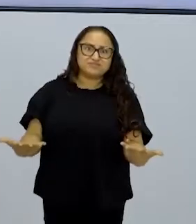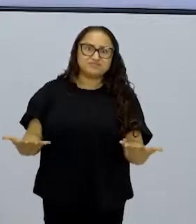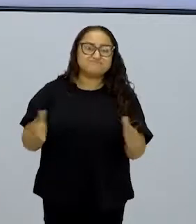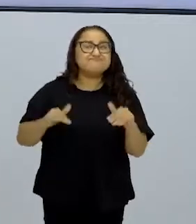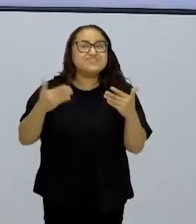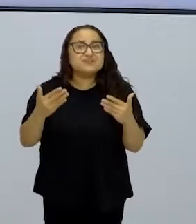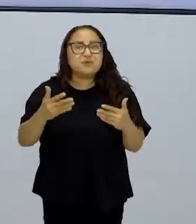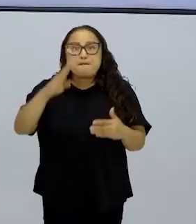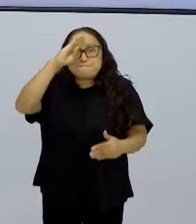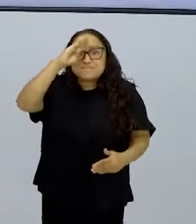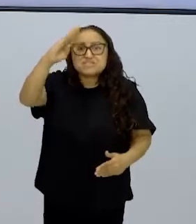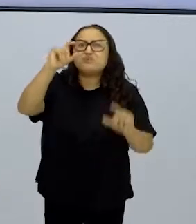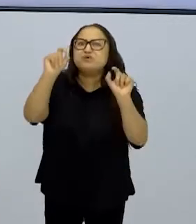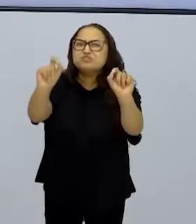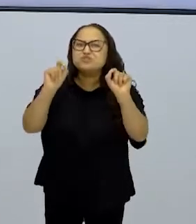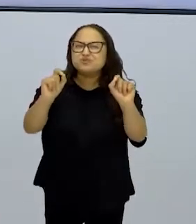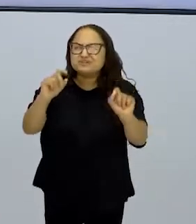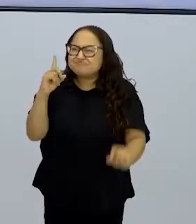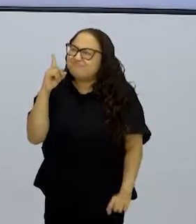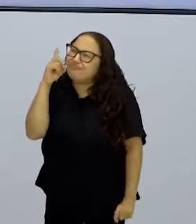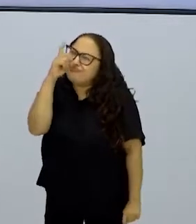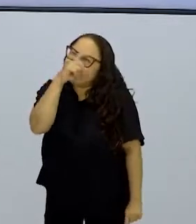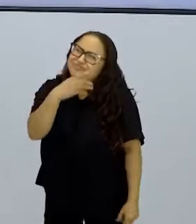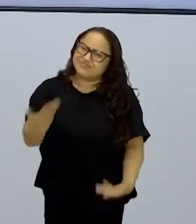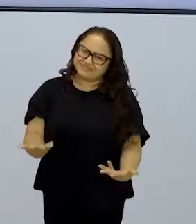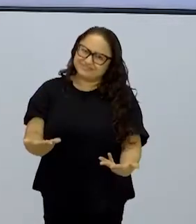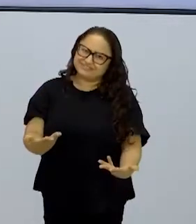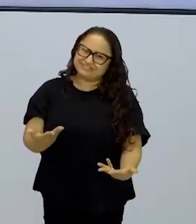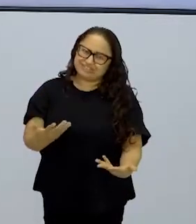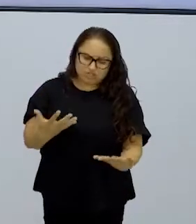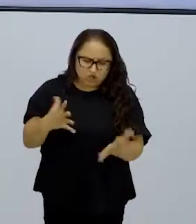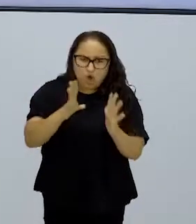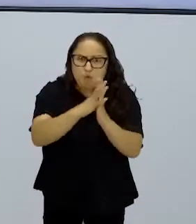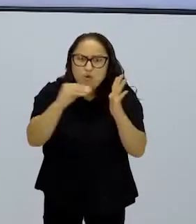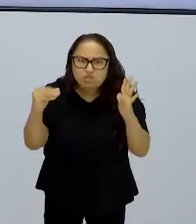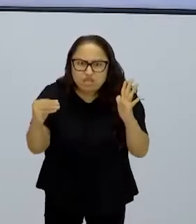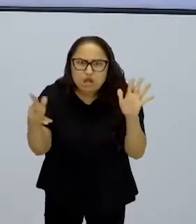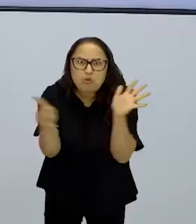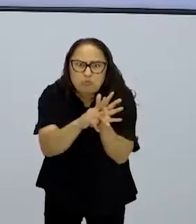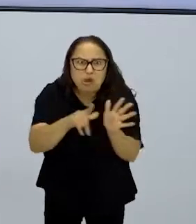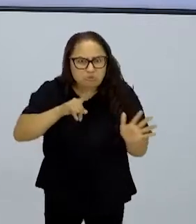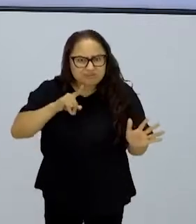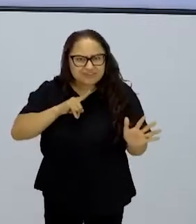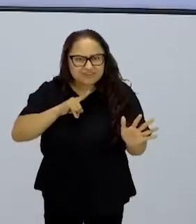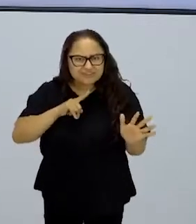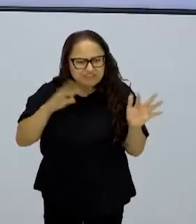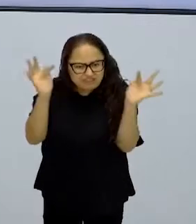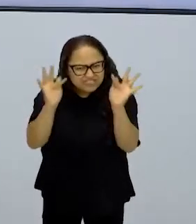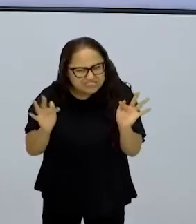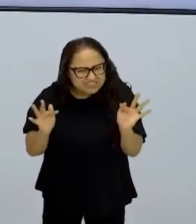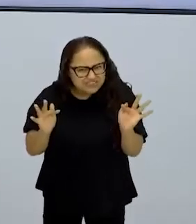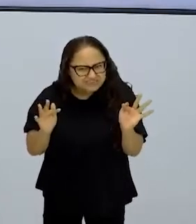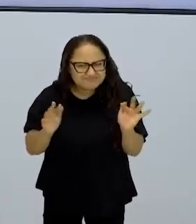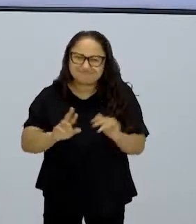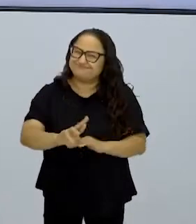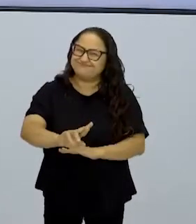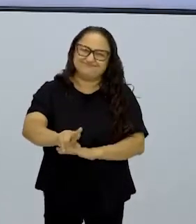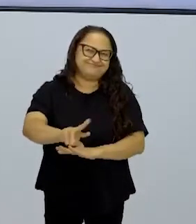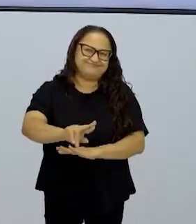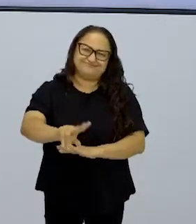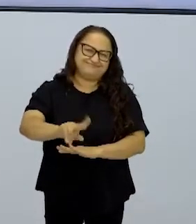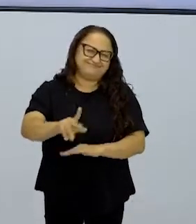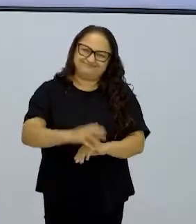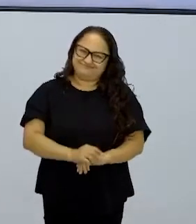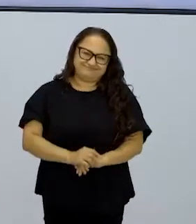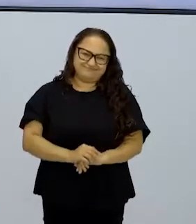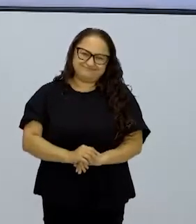E principalmente que é muito difícil a gente dizer que tem uma fórmula, né, secreta da felicidade. Que existe